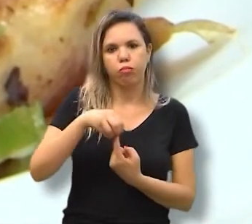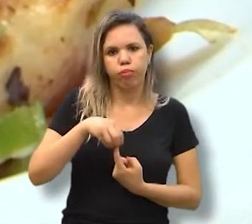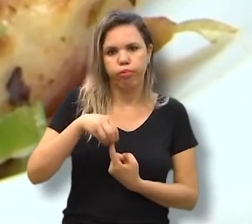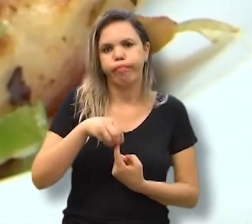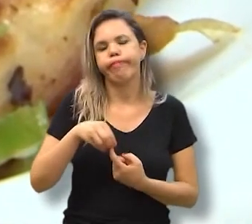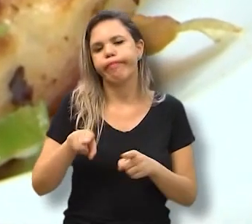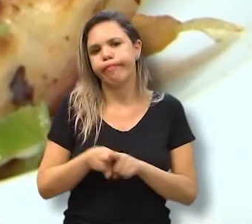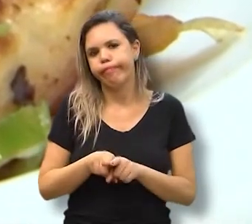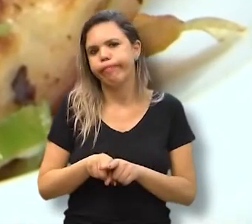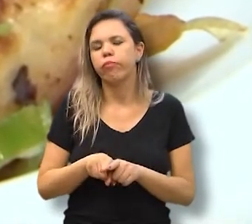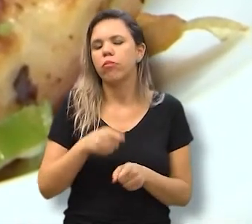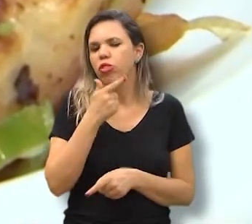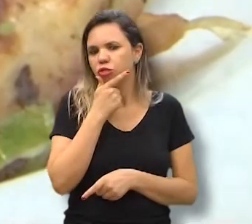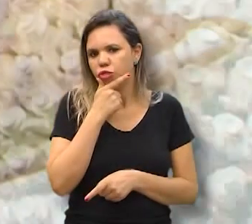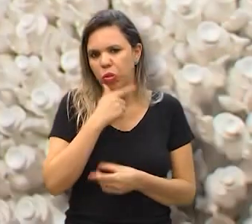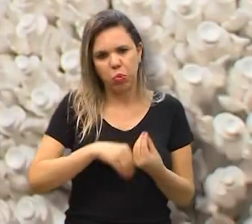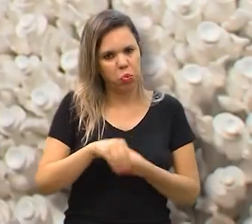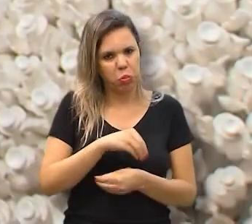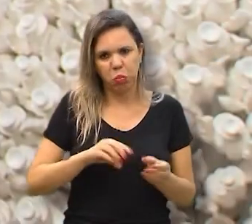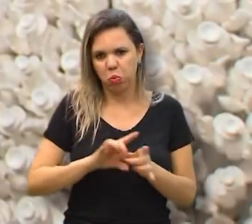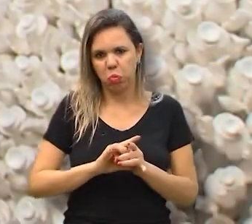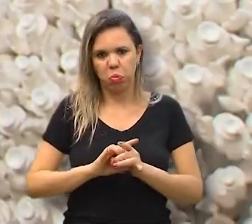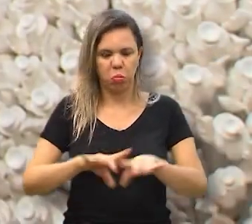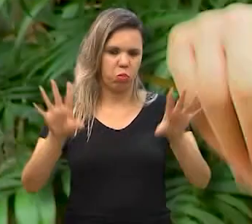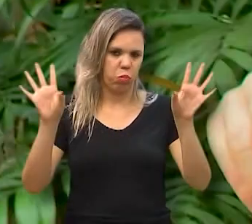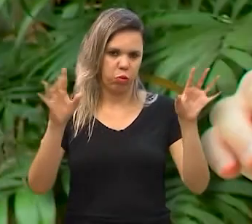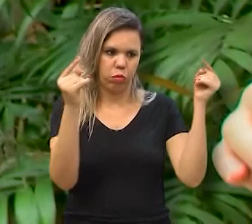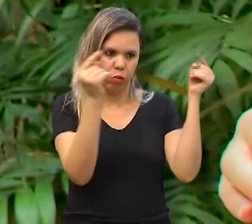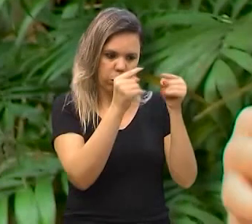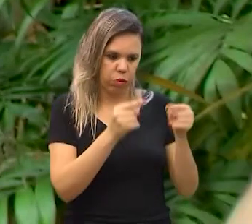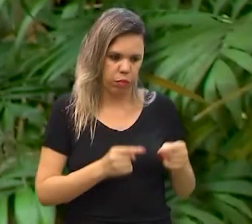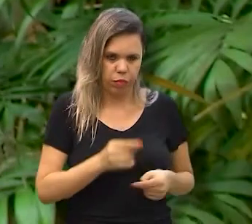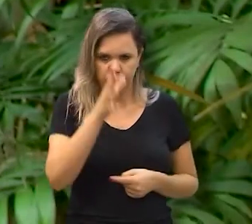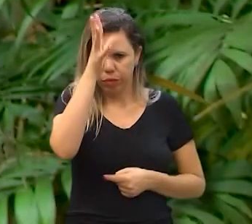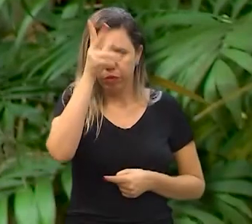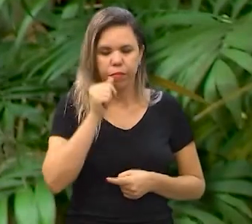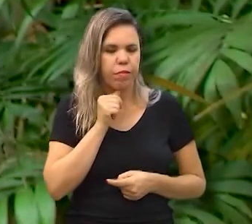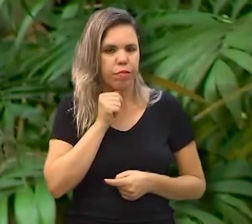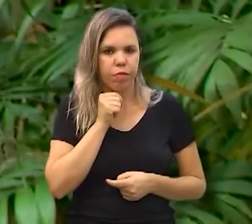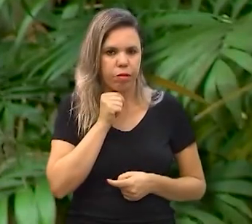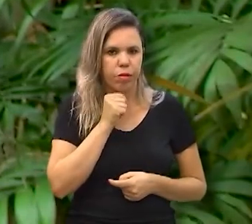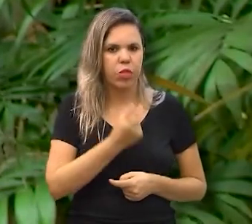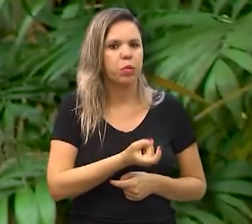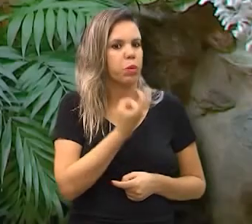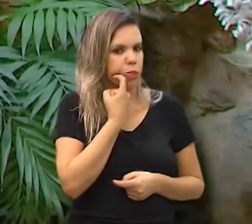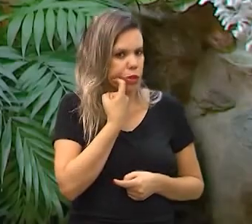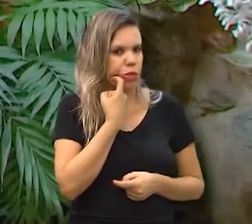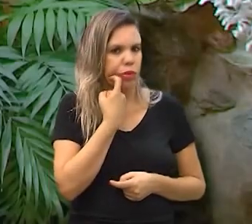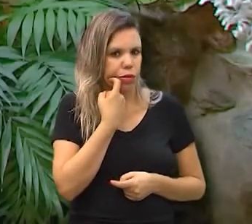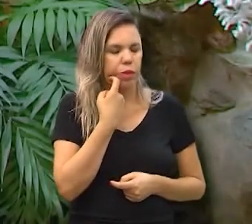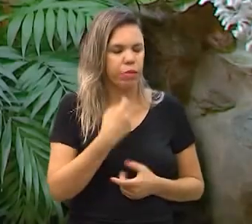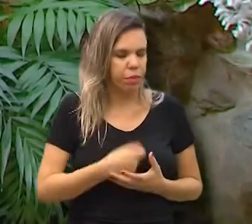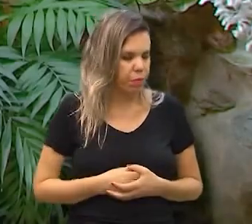pode acrescentar de repente uma mussarela. Aí combina com frango, combina também com peixe,